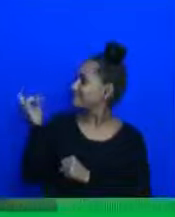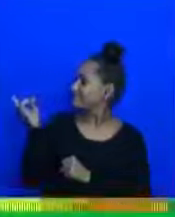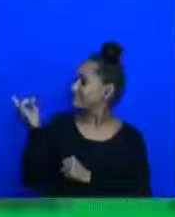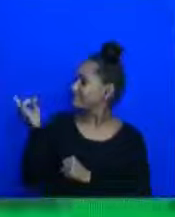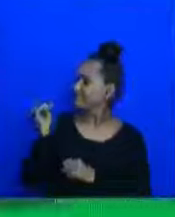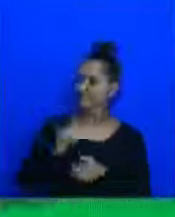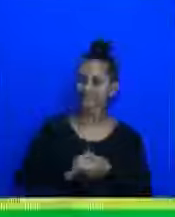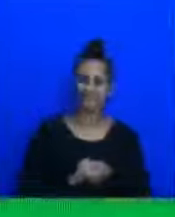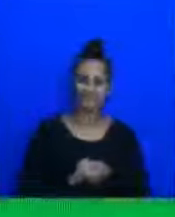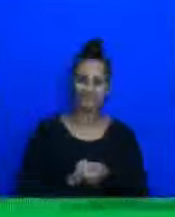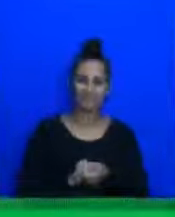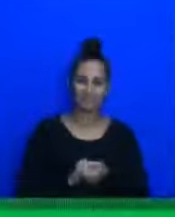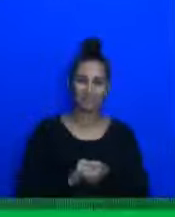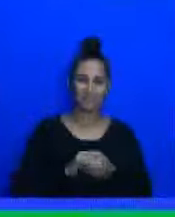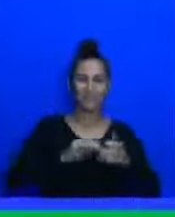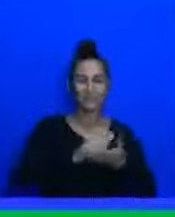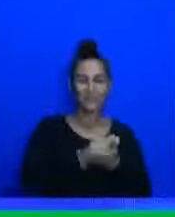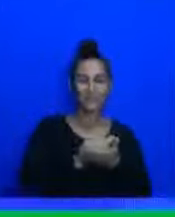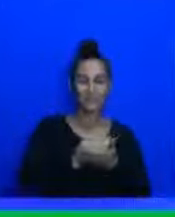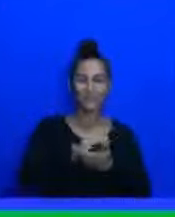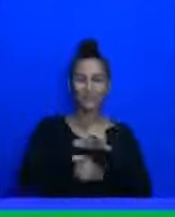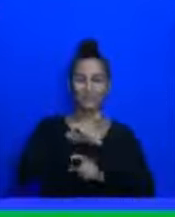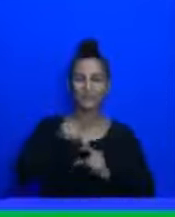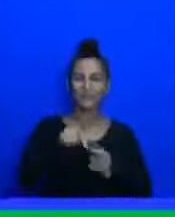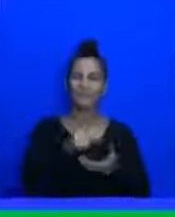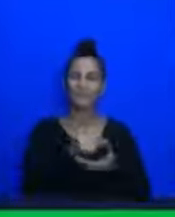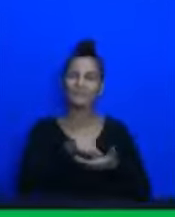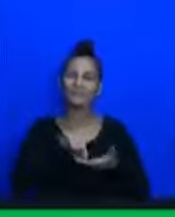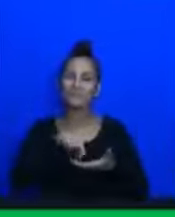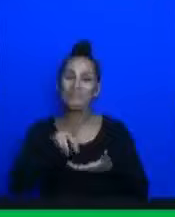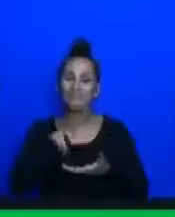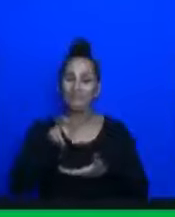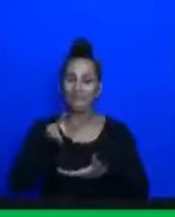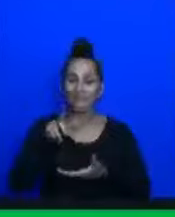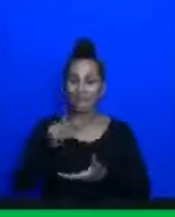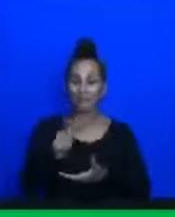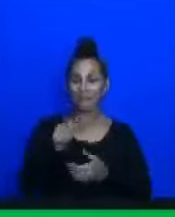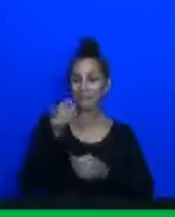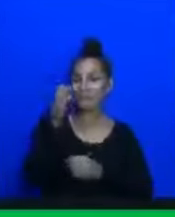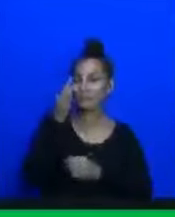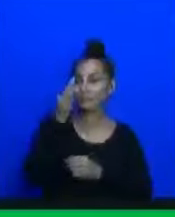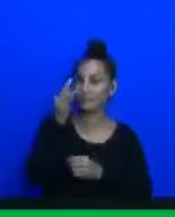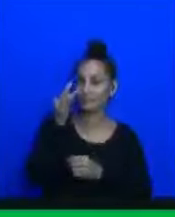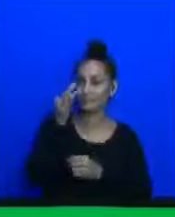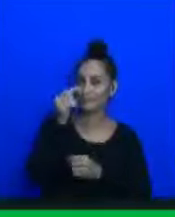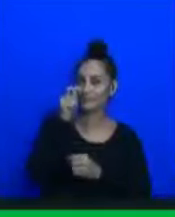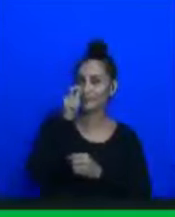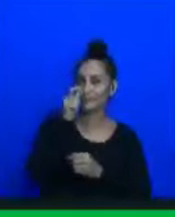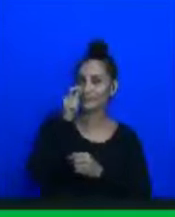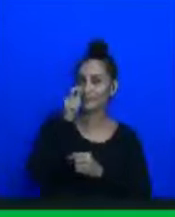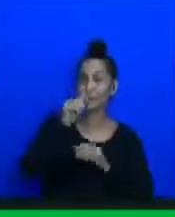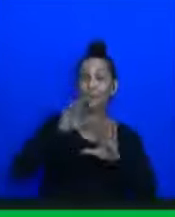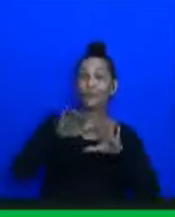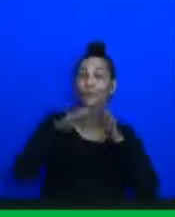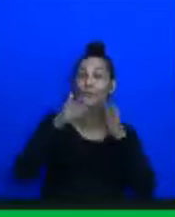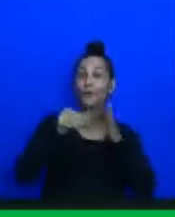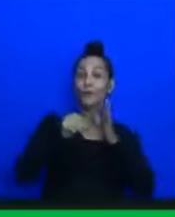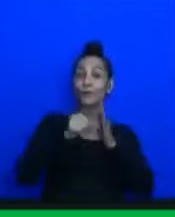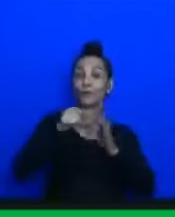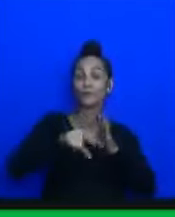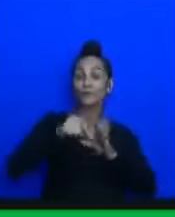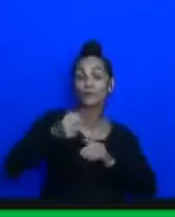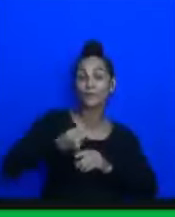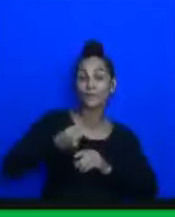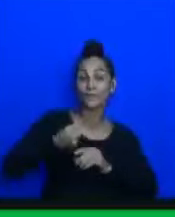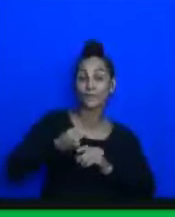Valendo! Está começando o sorteio da Mega Sena. Estamos na expectativa. Qual será o primeiro número sorteado?